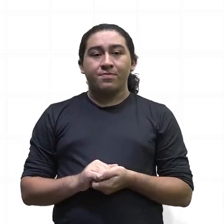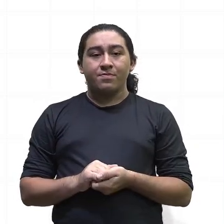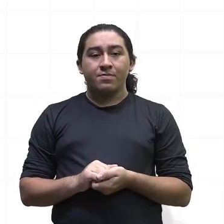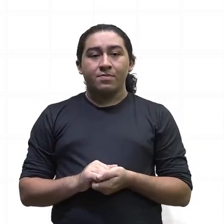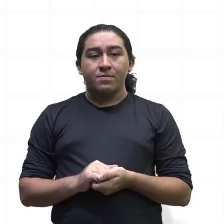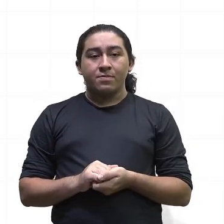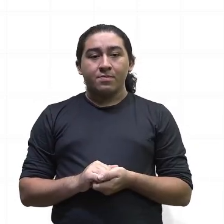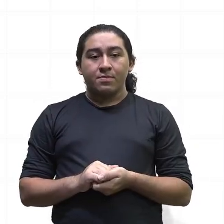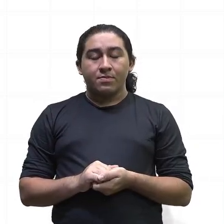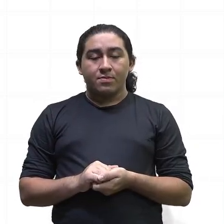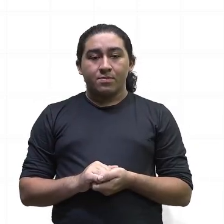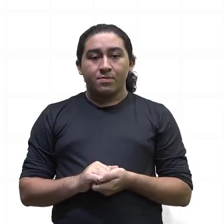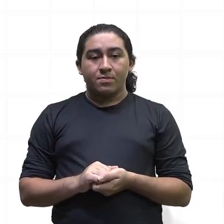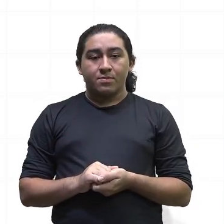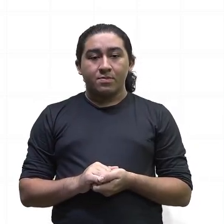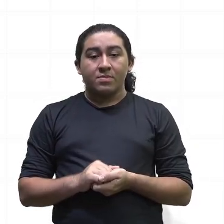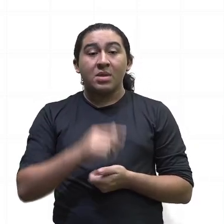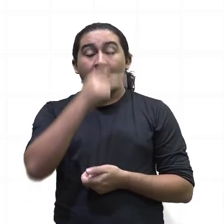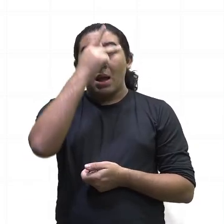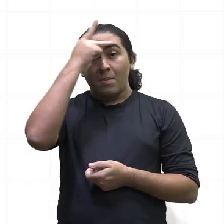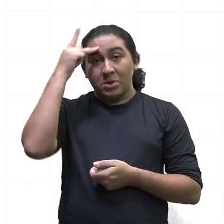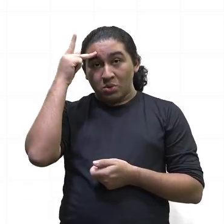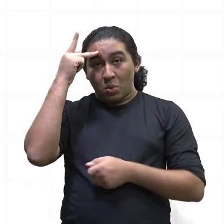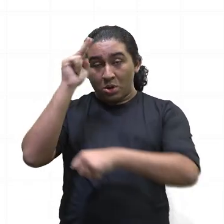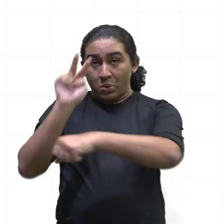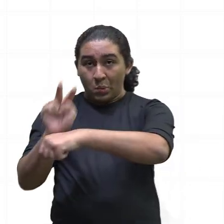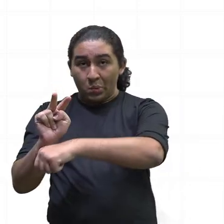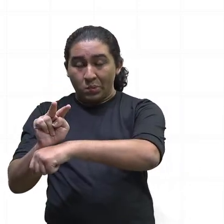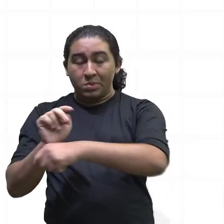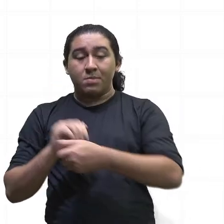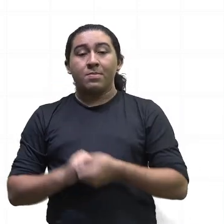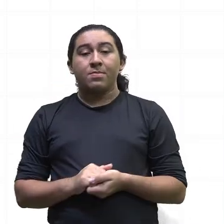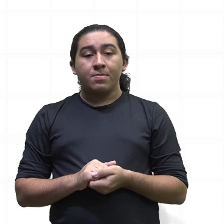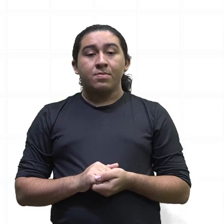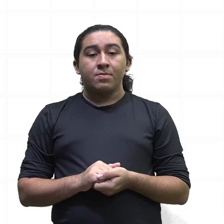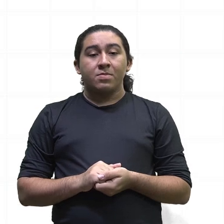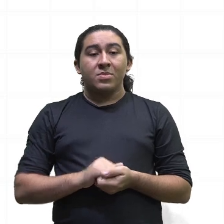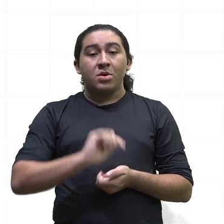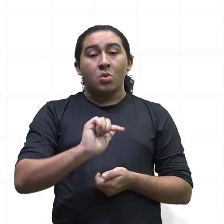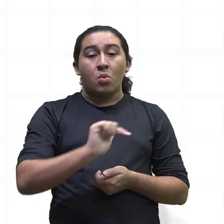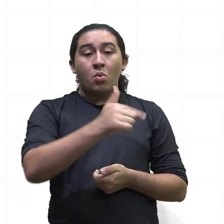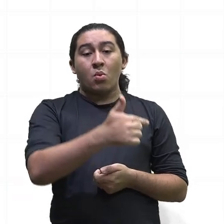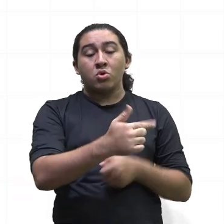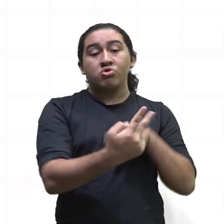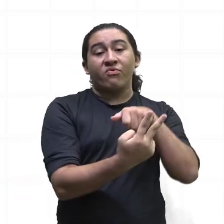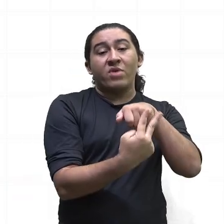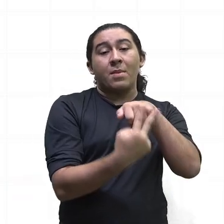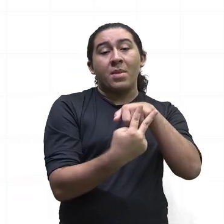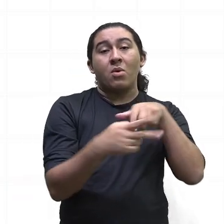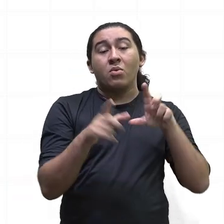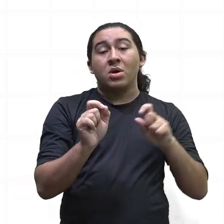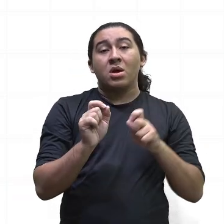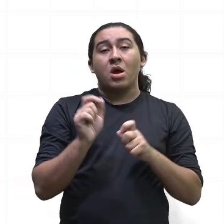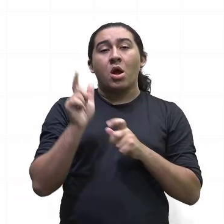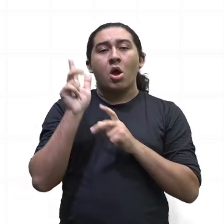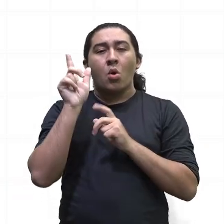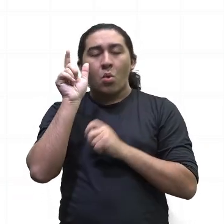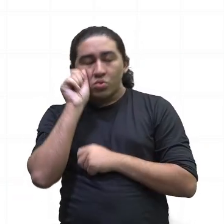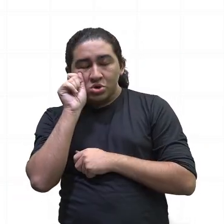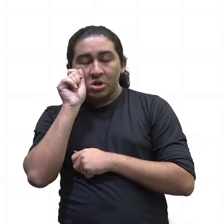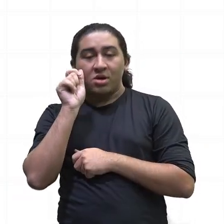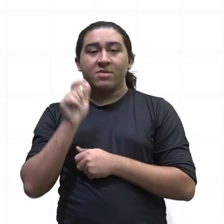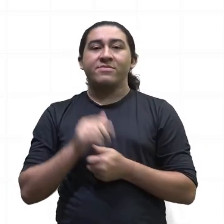do edifício. E o sintagma verbal, nós temos quem? Cochilava, que é o